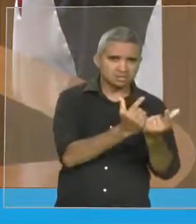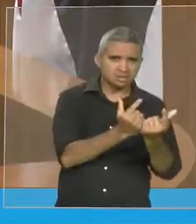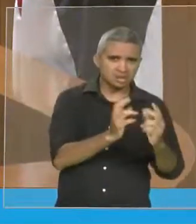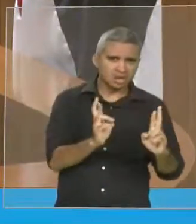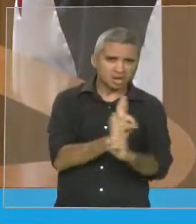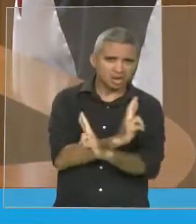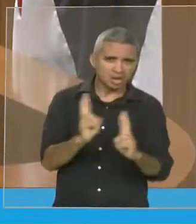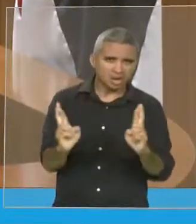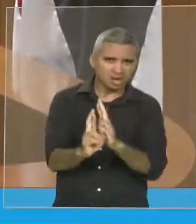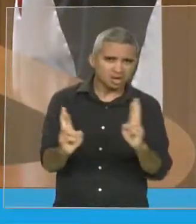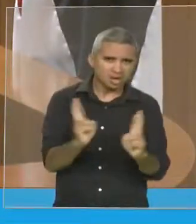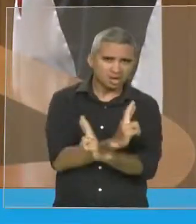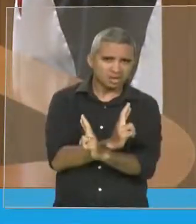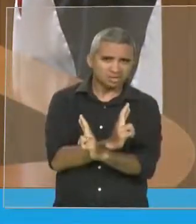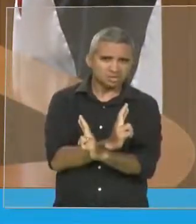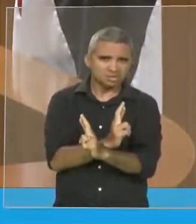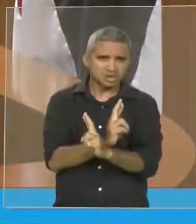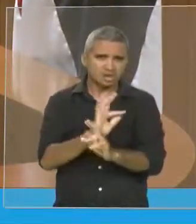formal,